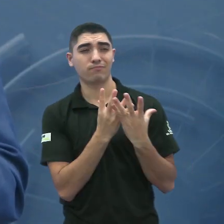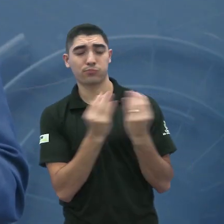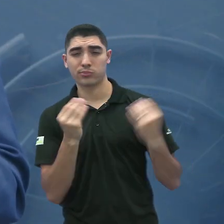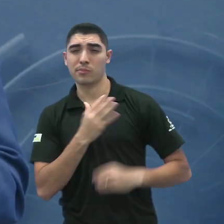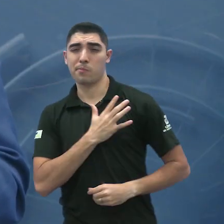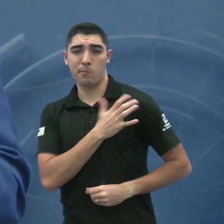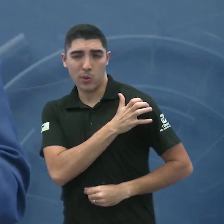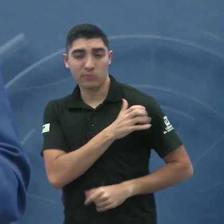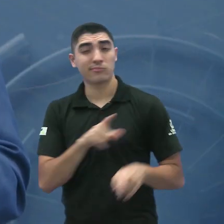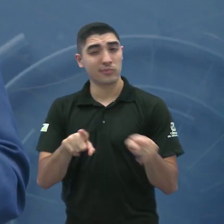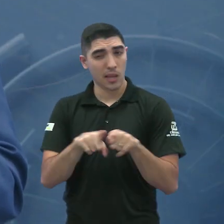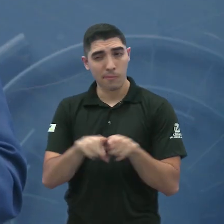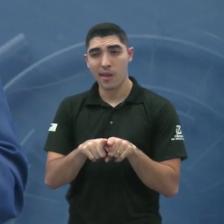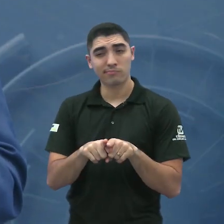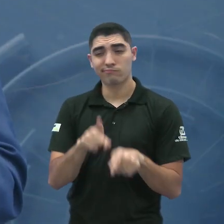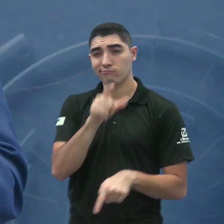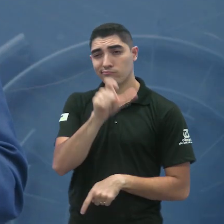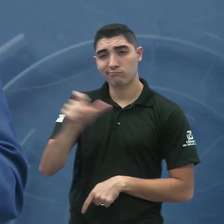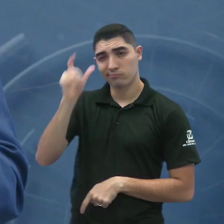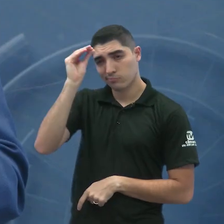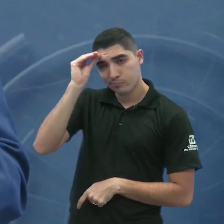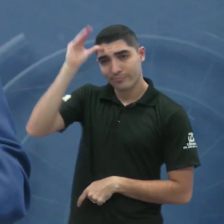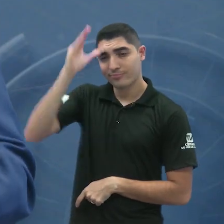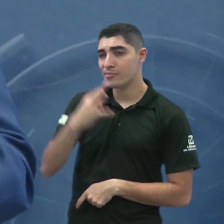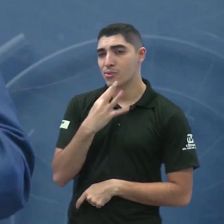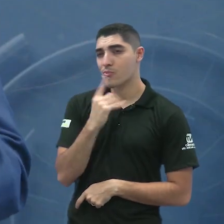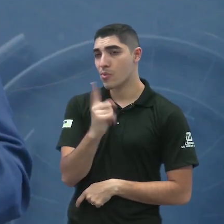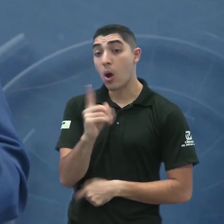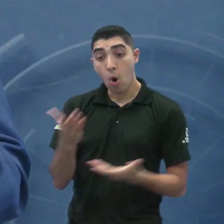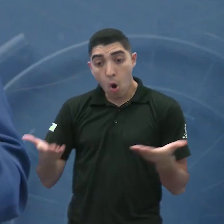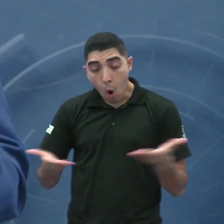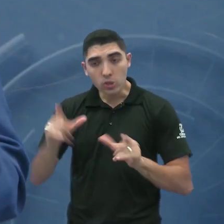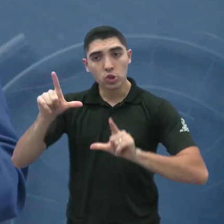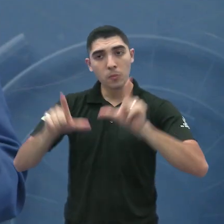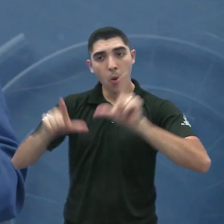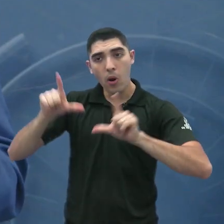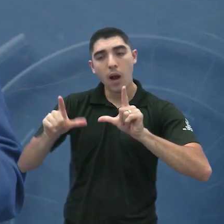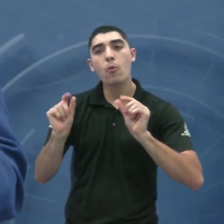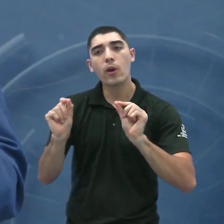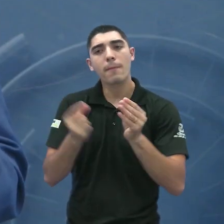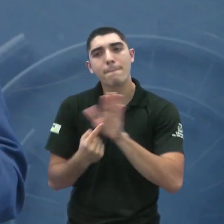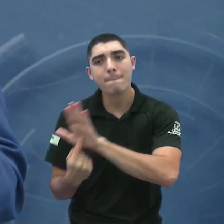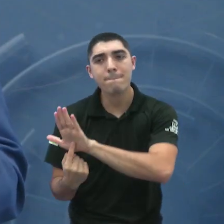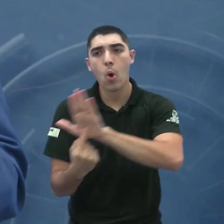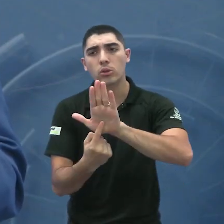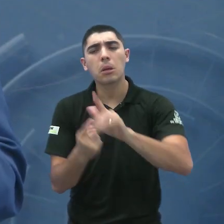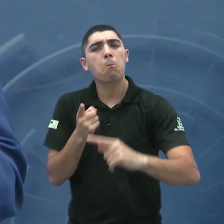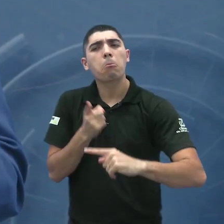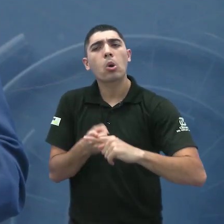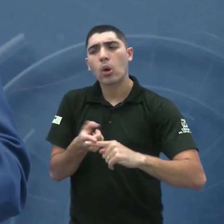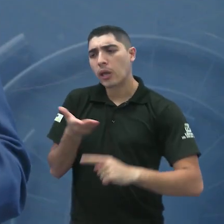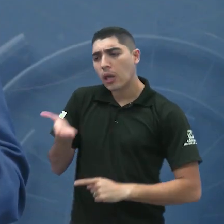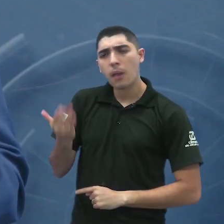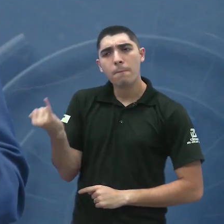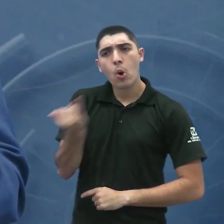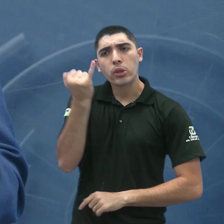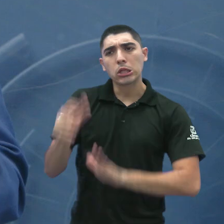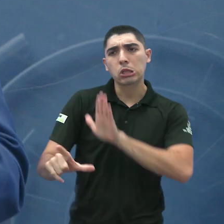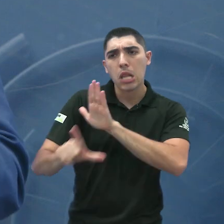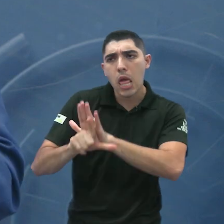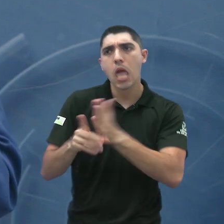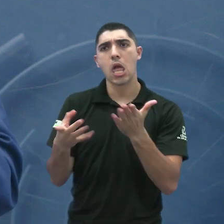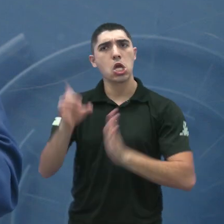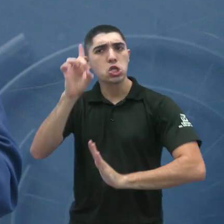de informação. No programa de hoje, a gente quer mostrar por que esses direitos são tão importantes,